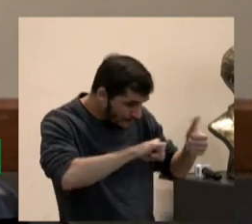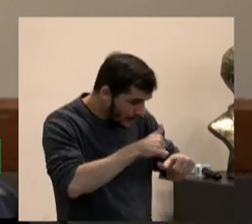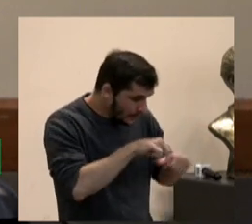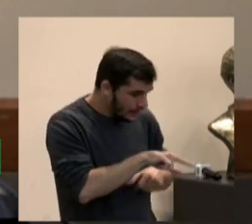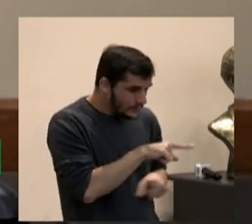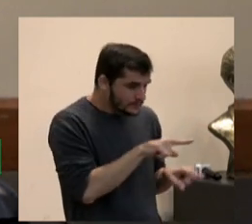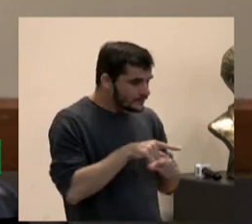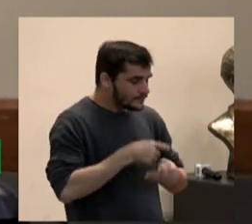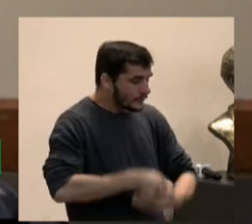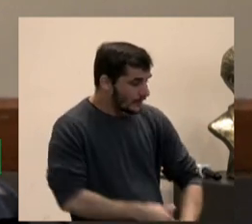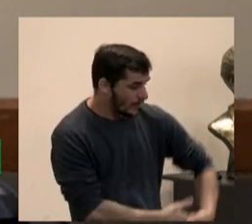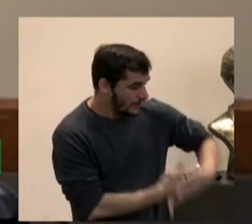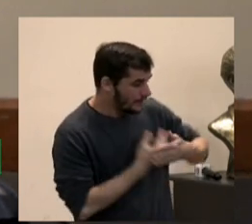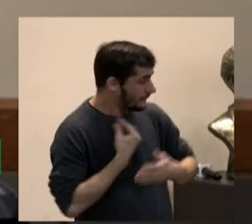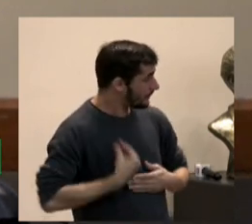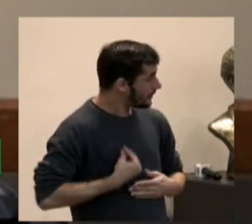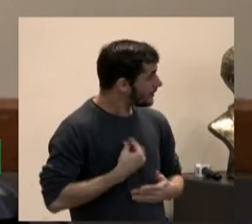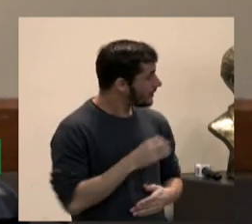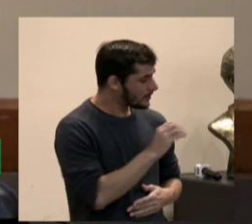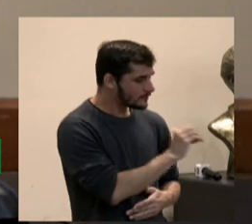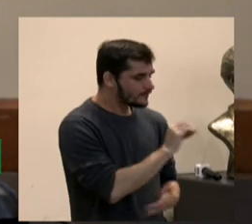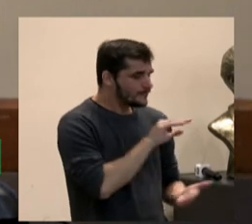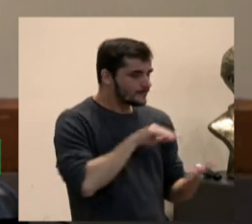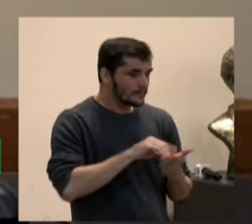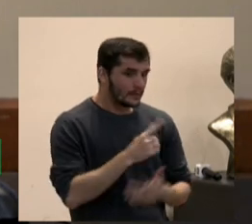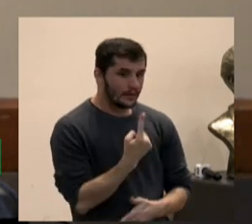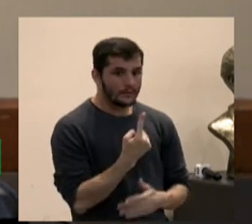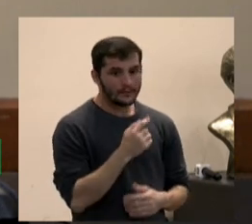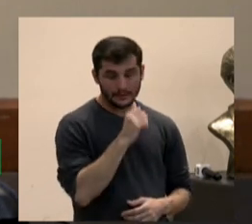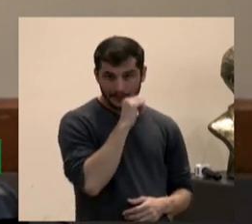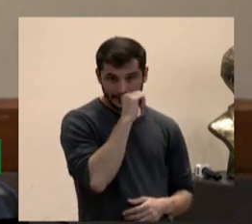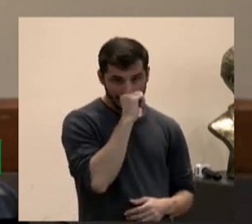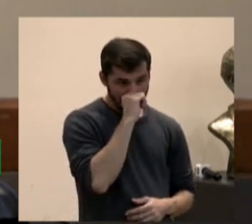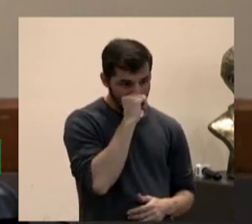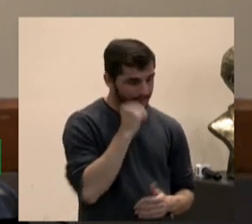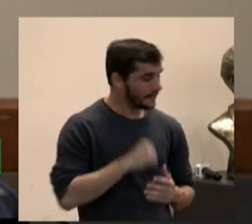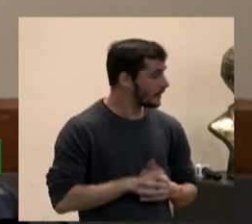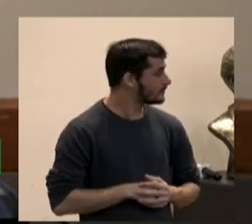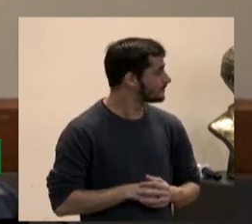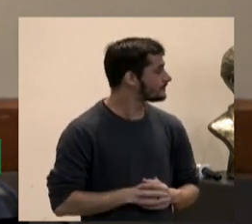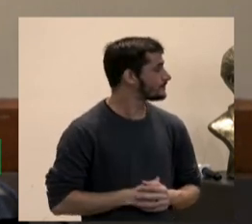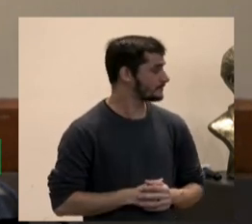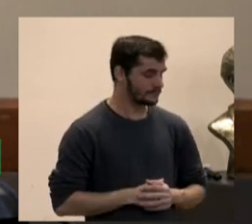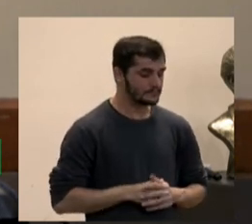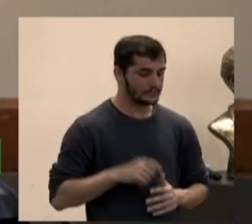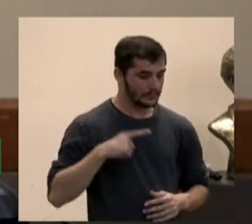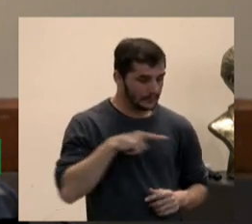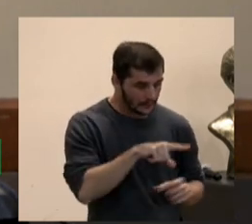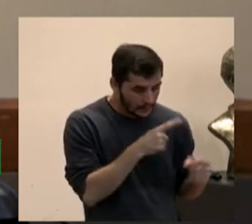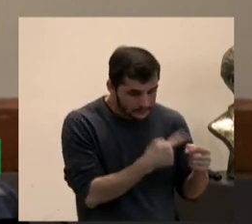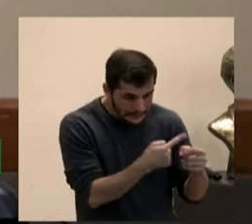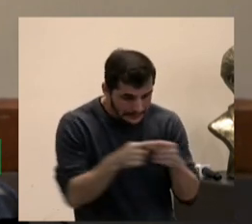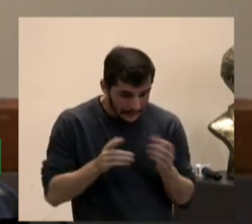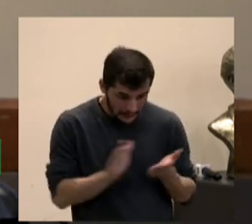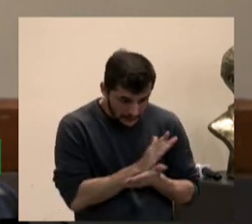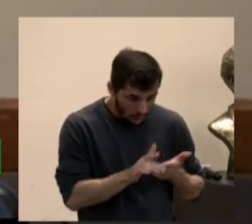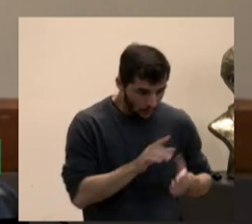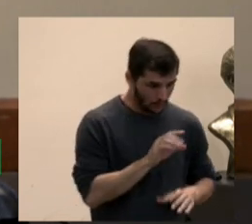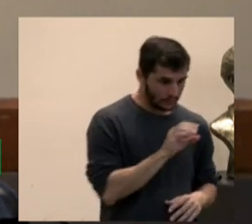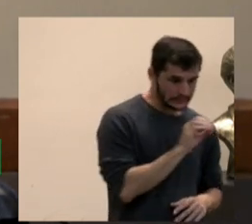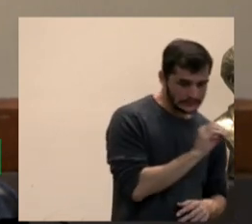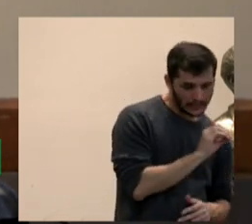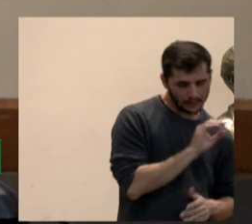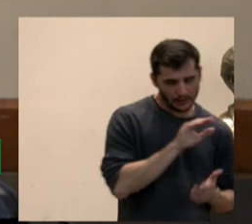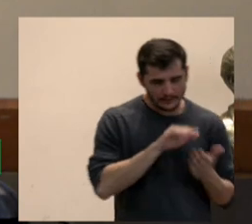idade, a gente vê que as crianças de 0 a 1, em alguns municípios sequer se atende 0 a 2, né? Então a gente vê uma média de atendimento de 0 a 3 que